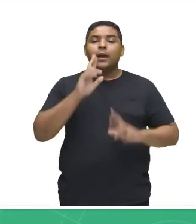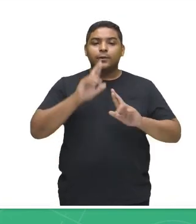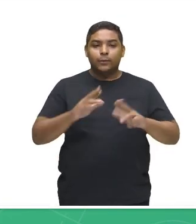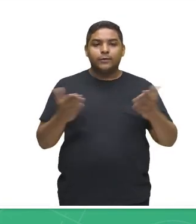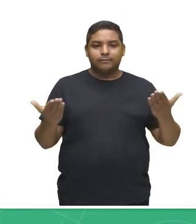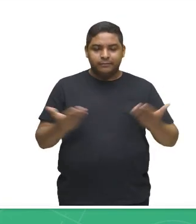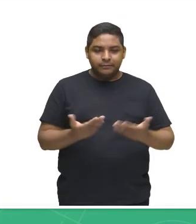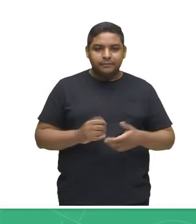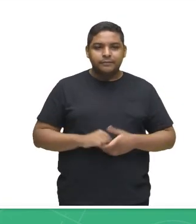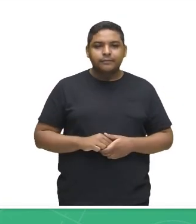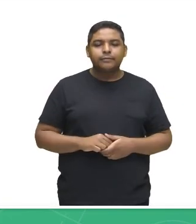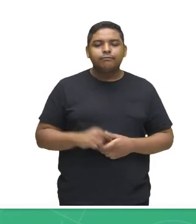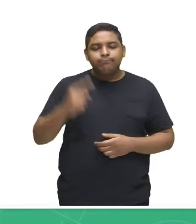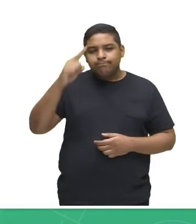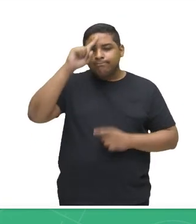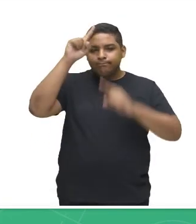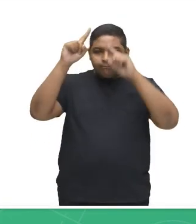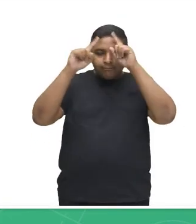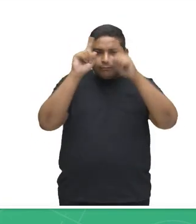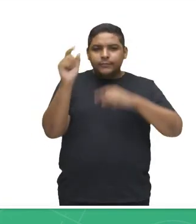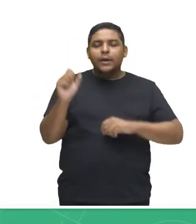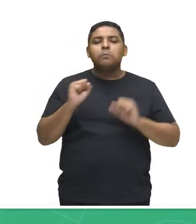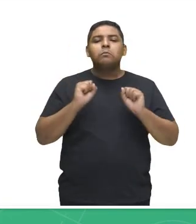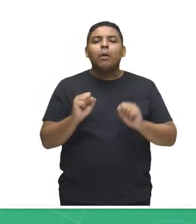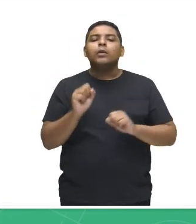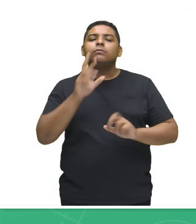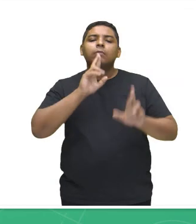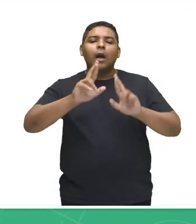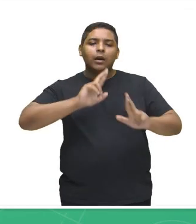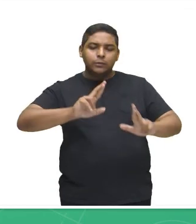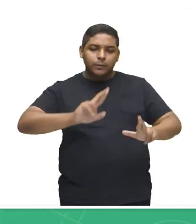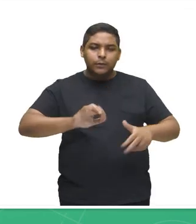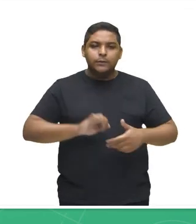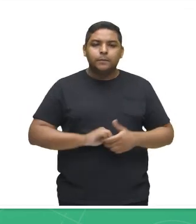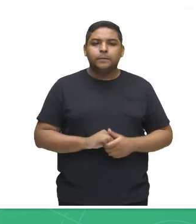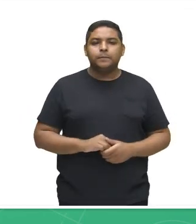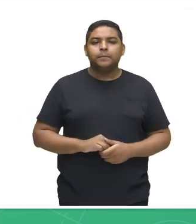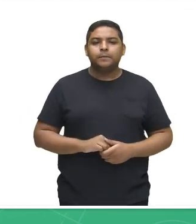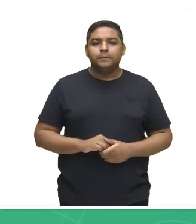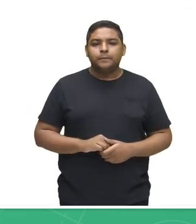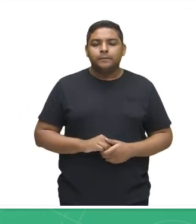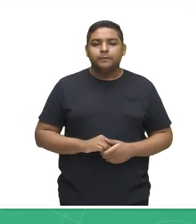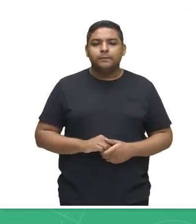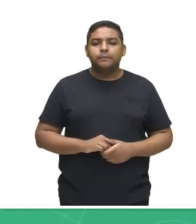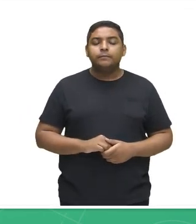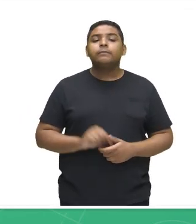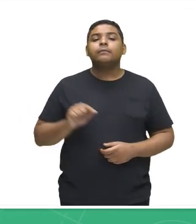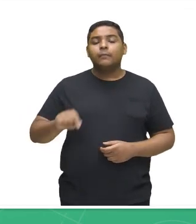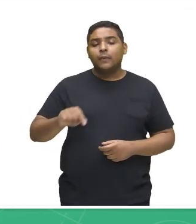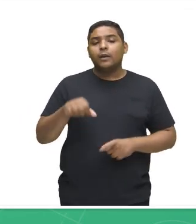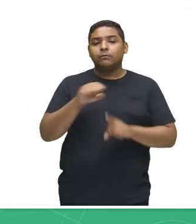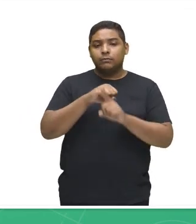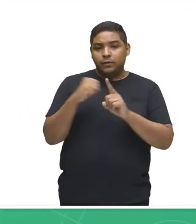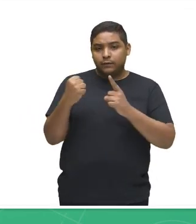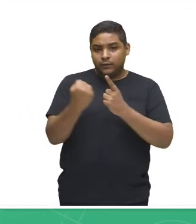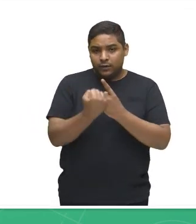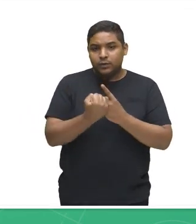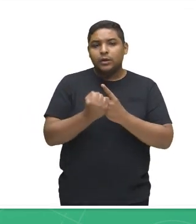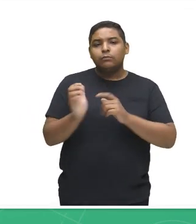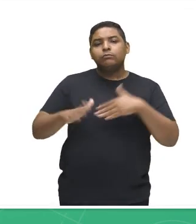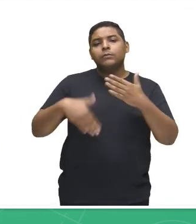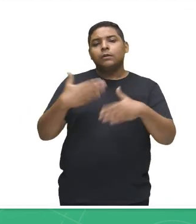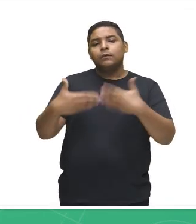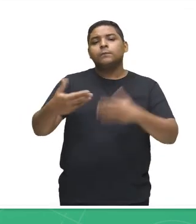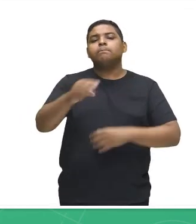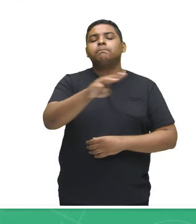para vocês terem uma ideia do que vocês podem ter colocado como resposta. As civilizações que se desenvolveram na